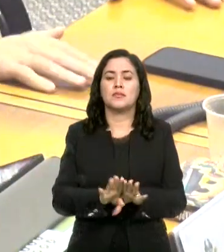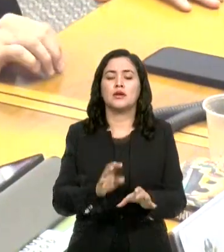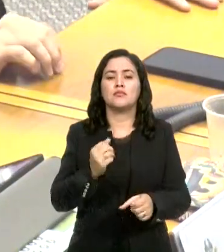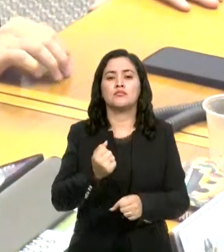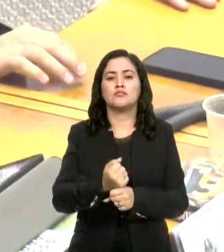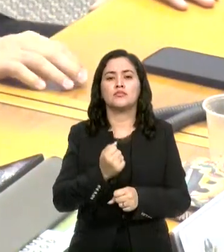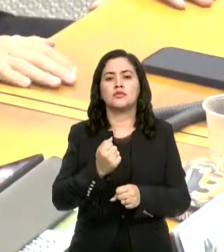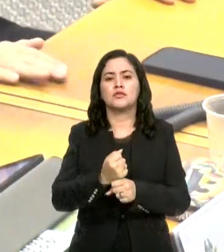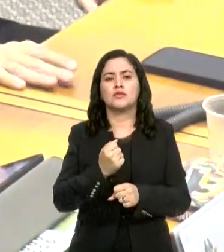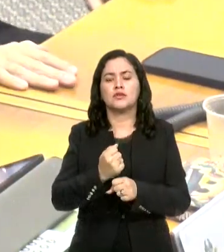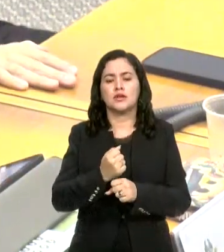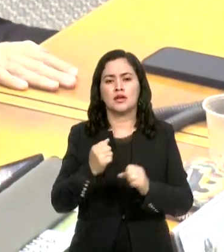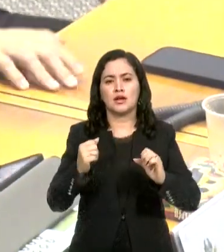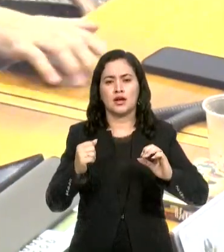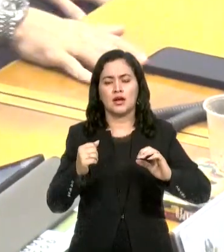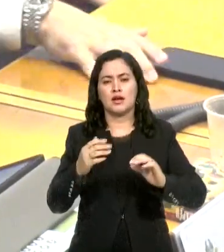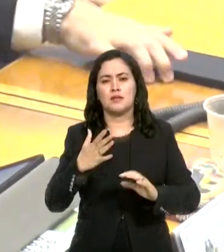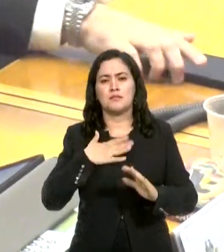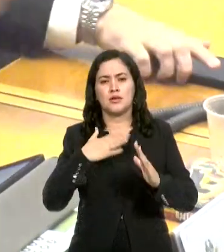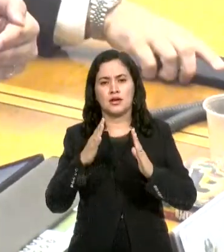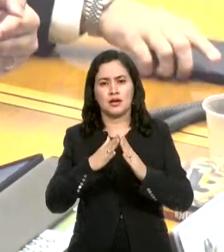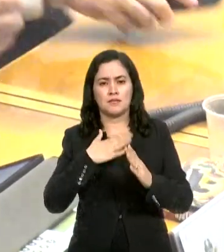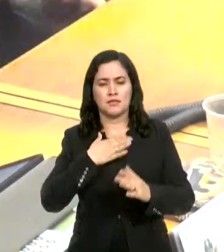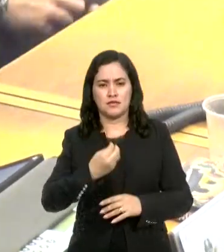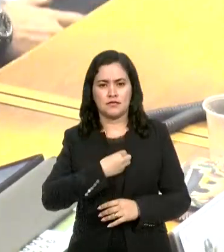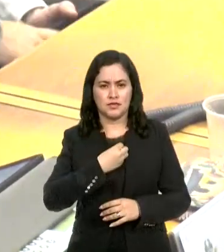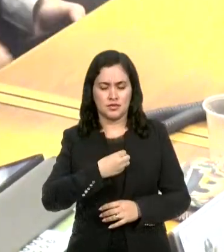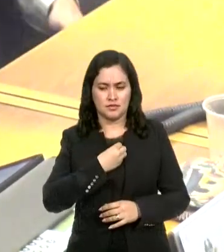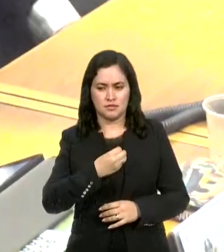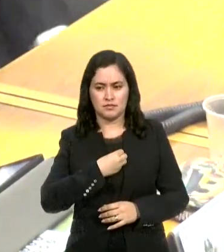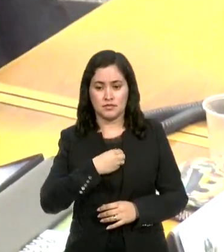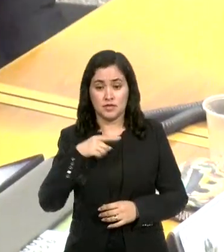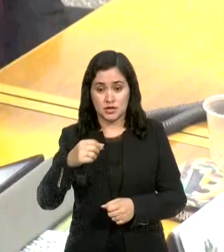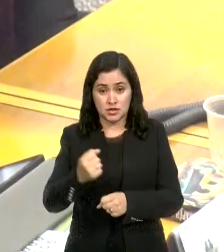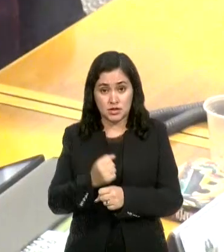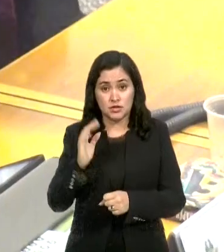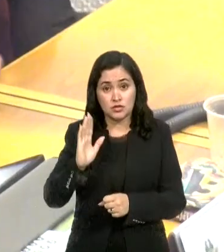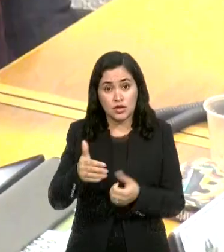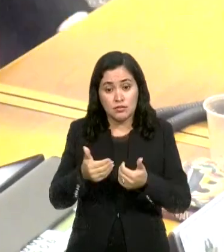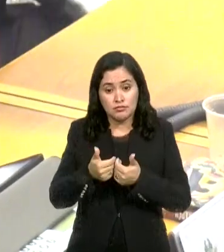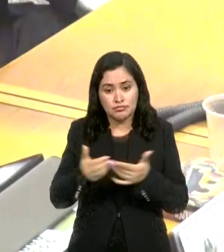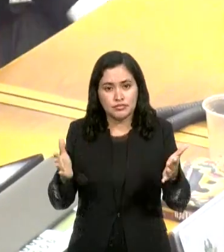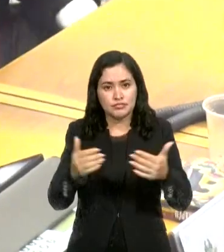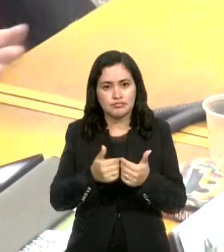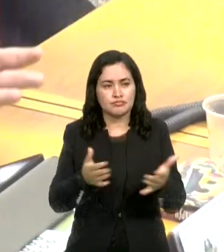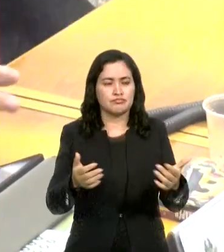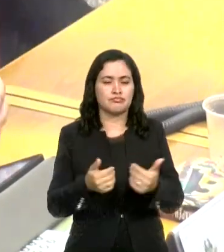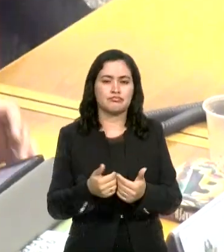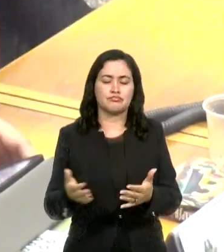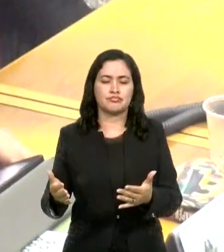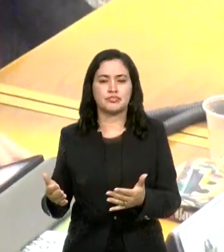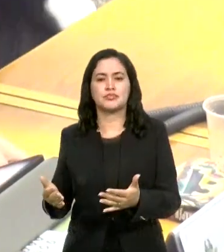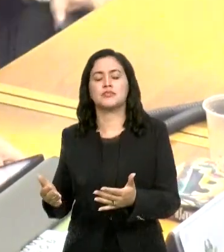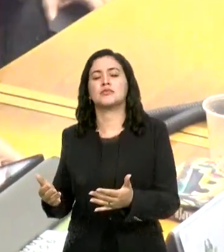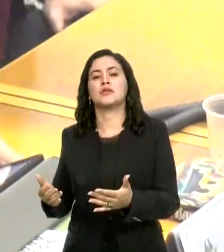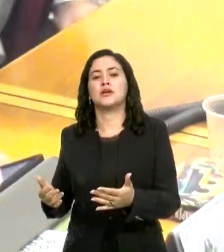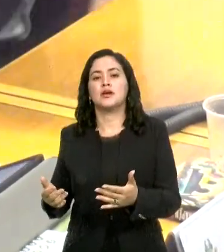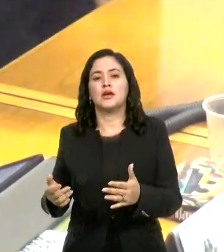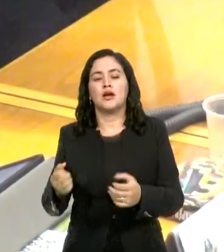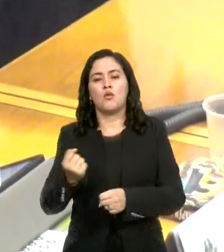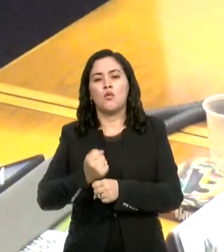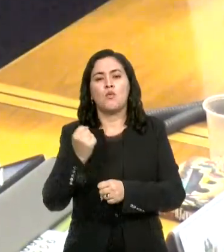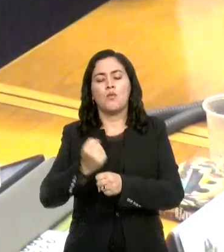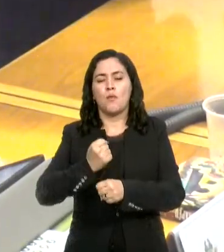Só esse ano já foram milhares de casas entregues ao povo do Maranhão, as obras retomadas em todas as regiões do